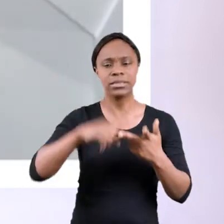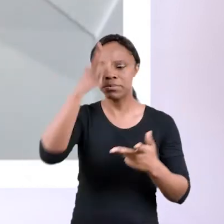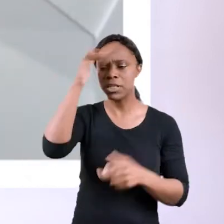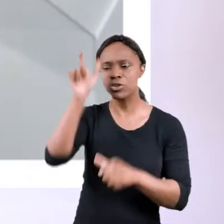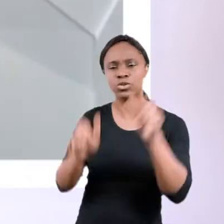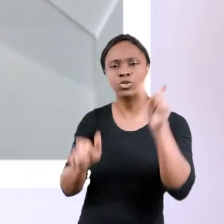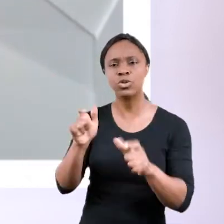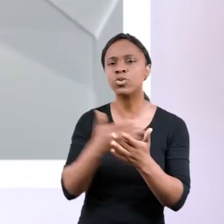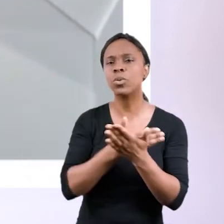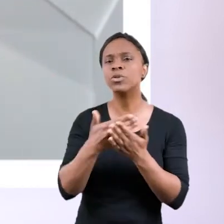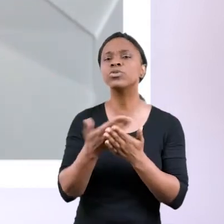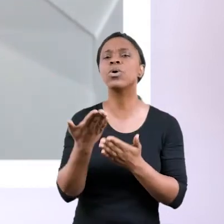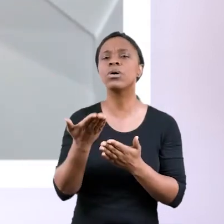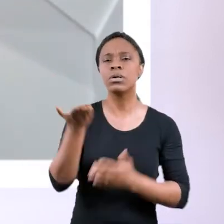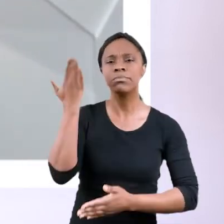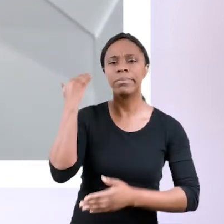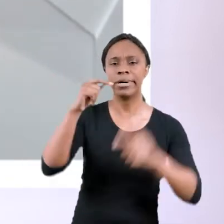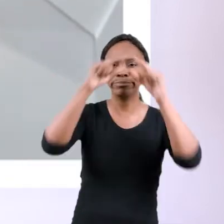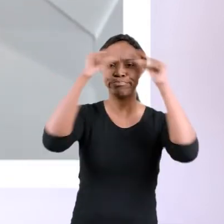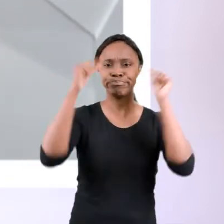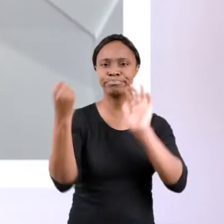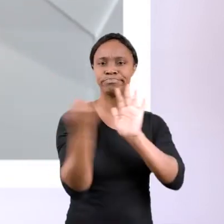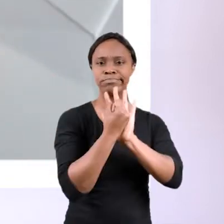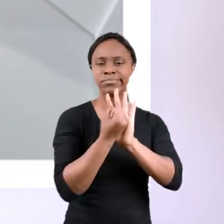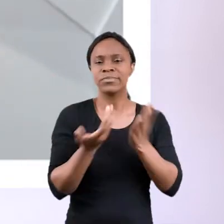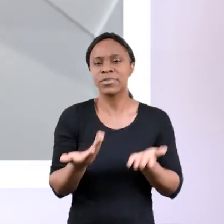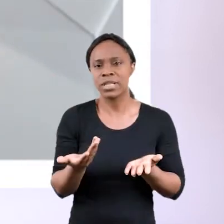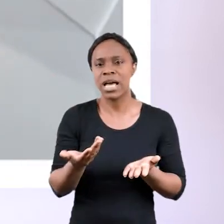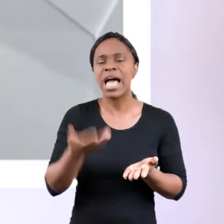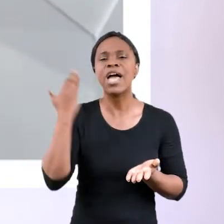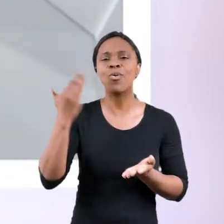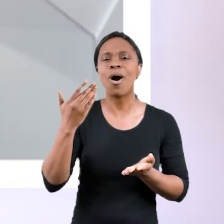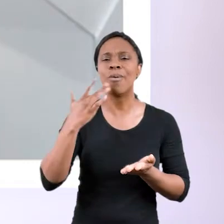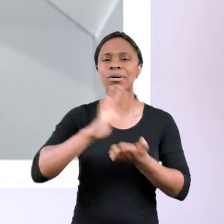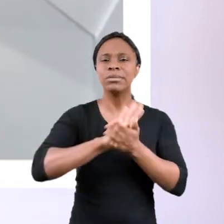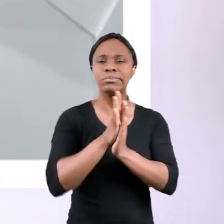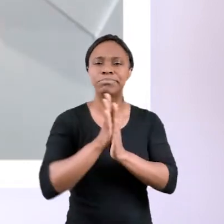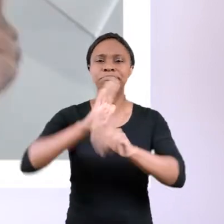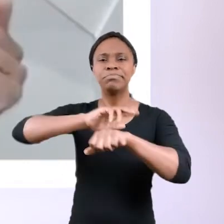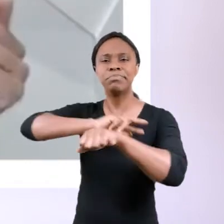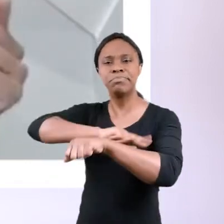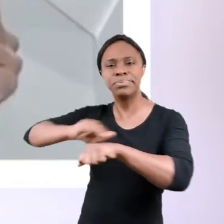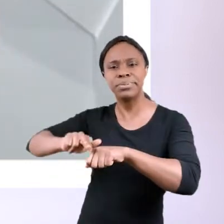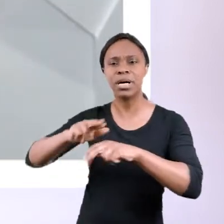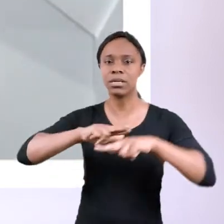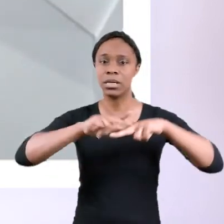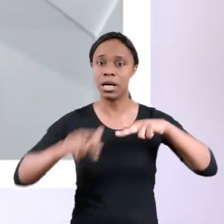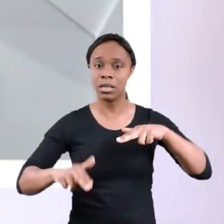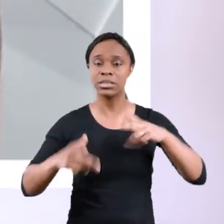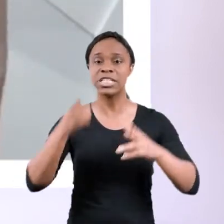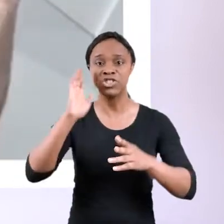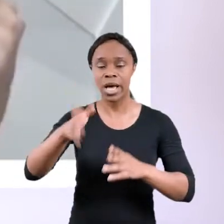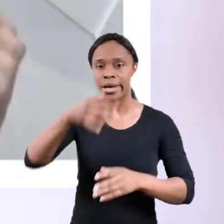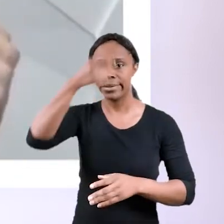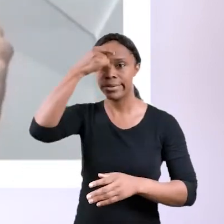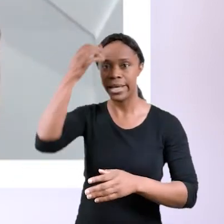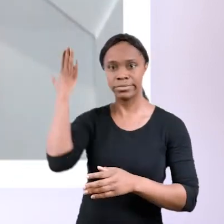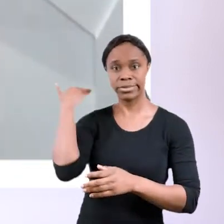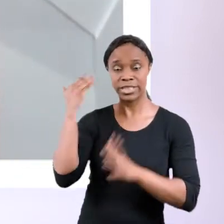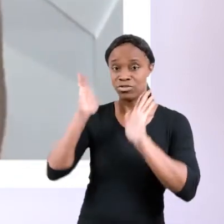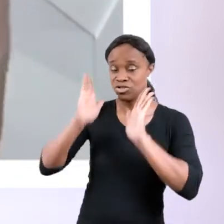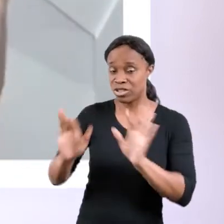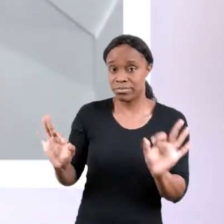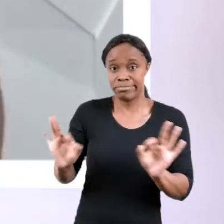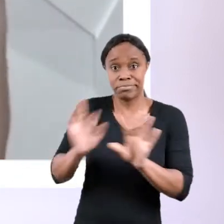estão fundamentadas nos estereótipos. Estereótipos de raça e de gênero são ideias padronizadas e modelos que nós desenvolvemos